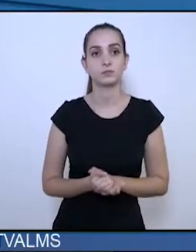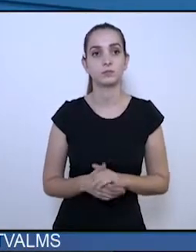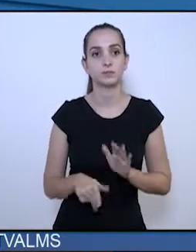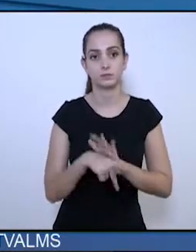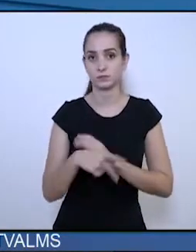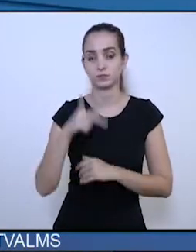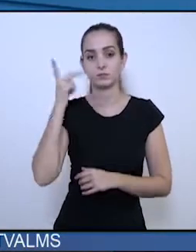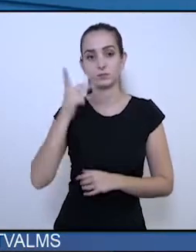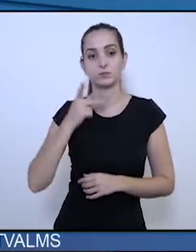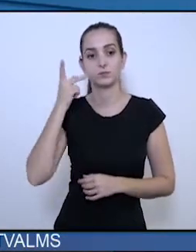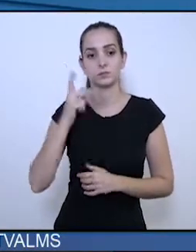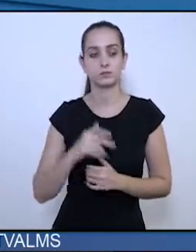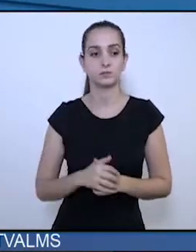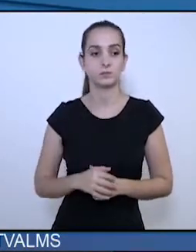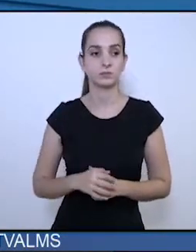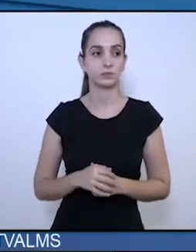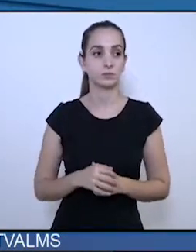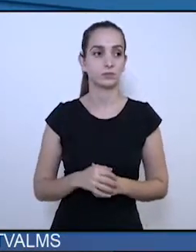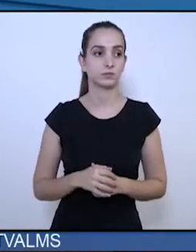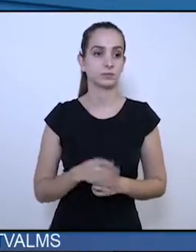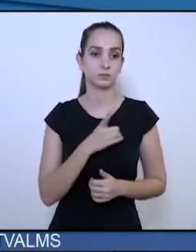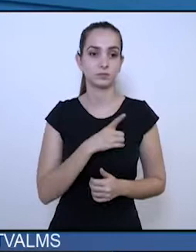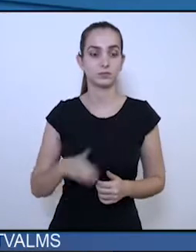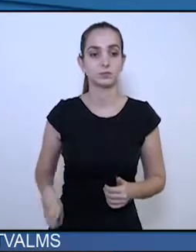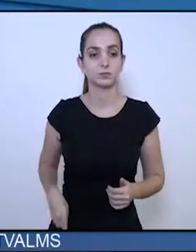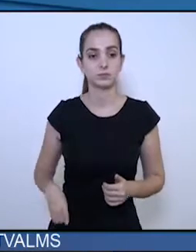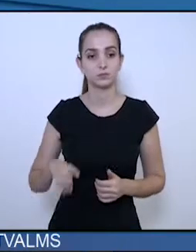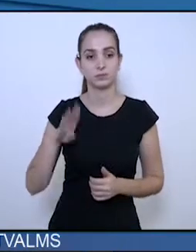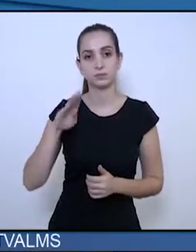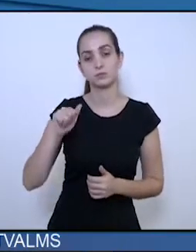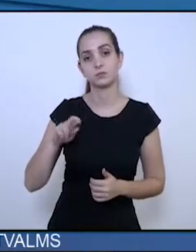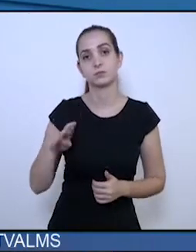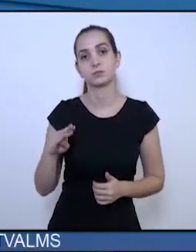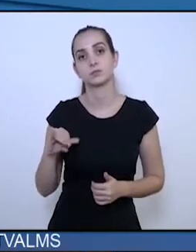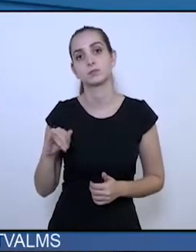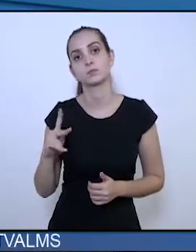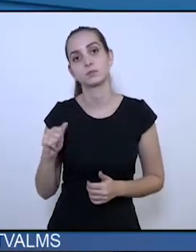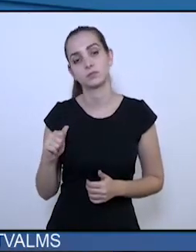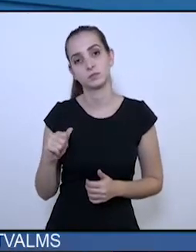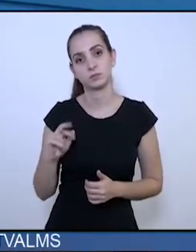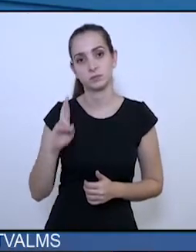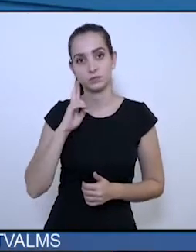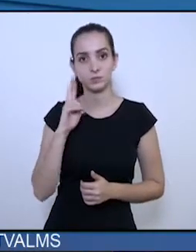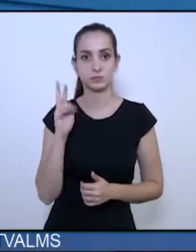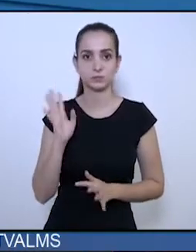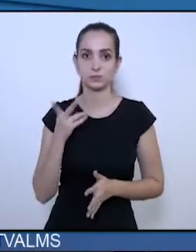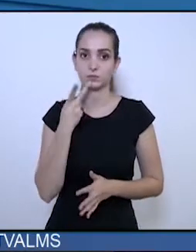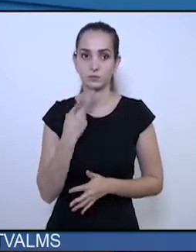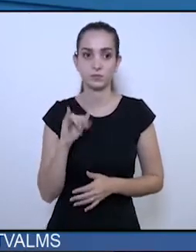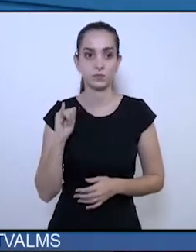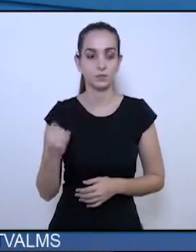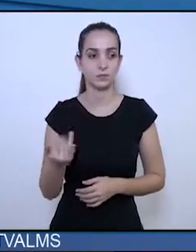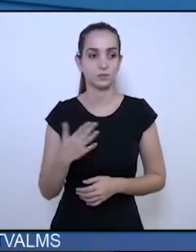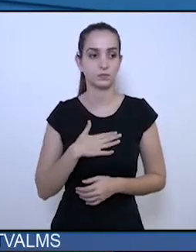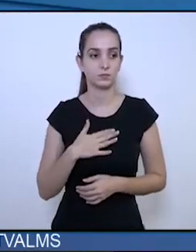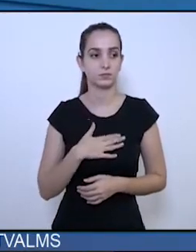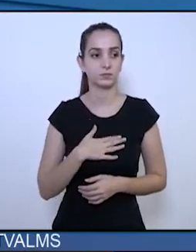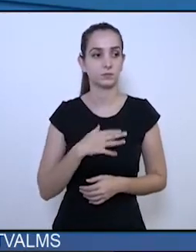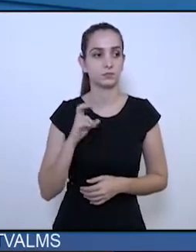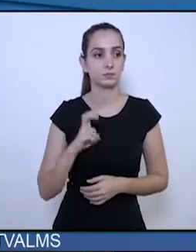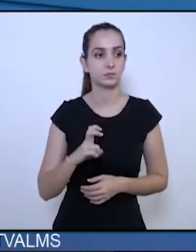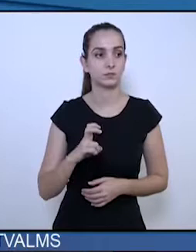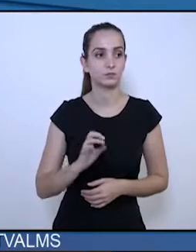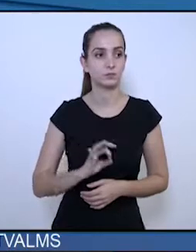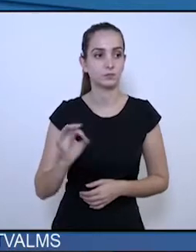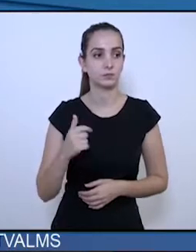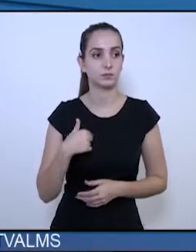Política. Eu vou permitir uma parte do deputado Barbosinha, que Vossa Excelência já fez a parte de Vossa Excelência, e aproveitou do meu discurso 5%, que eu